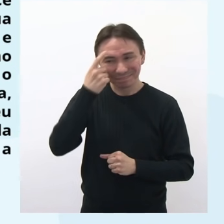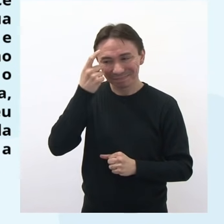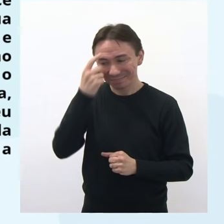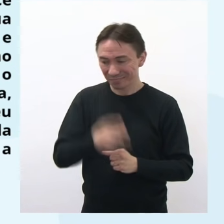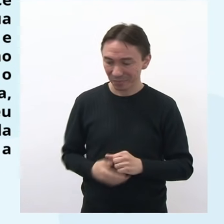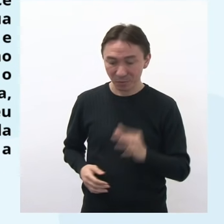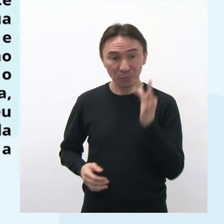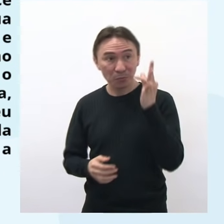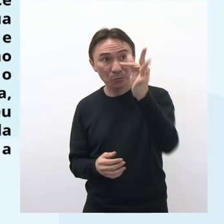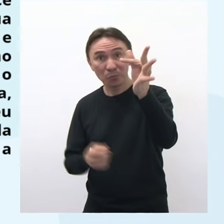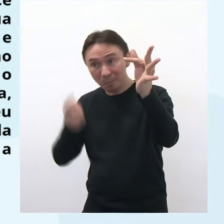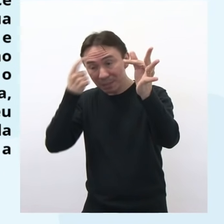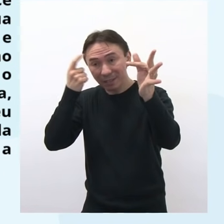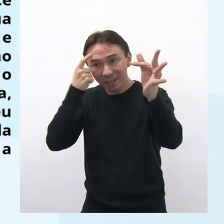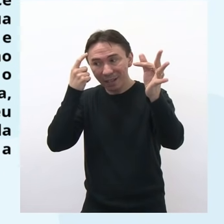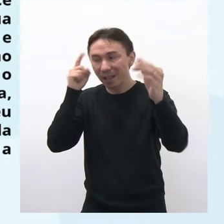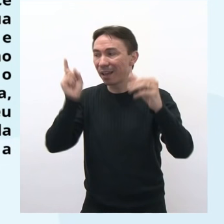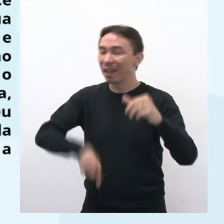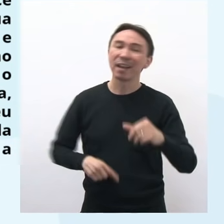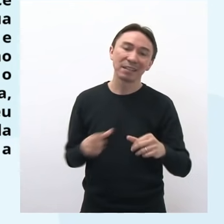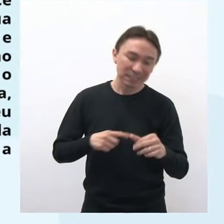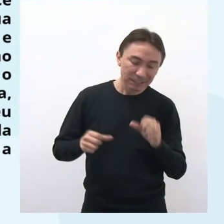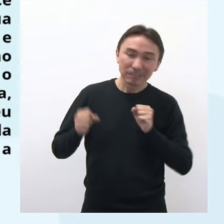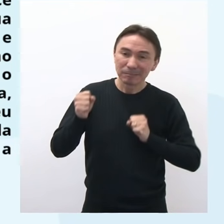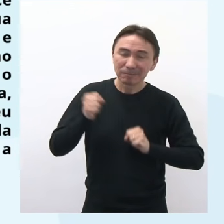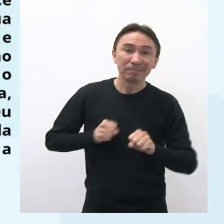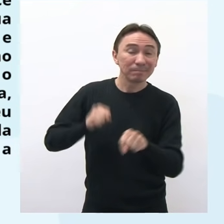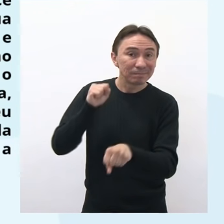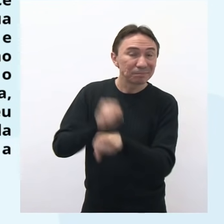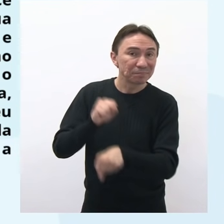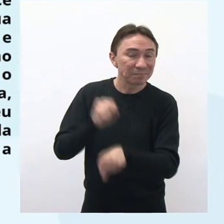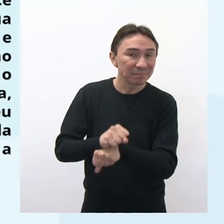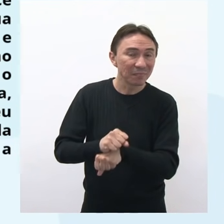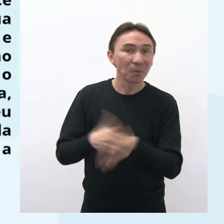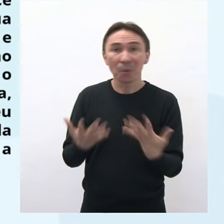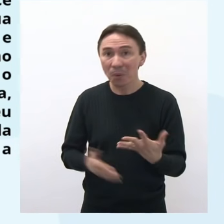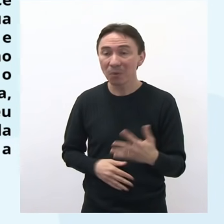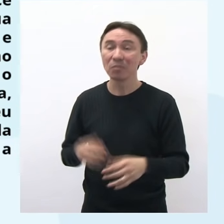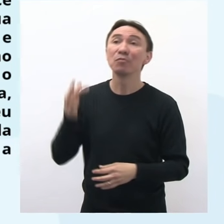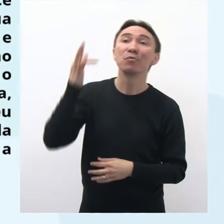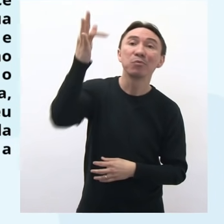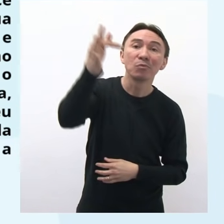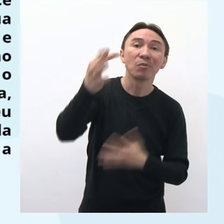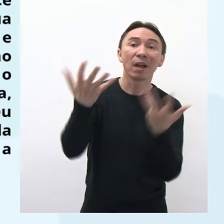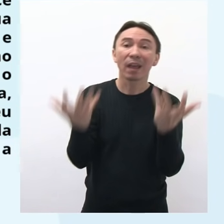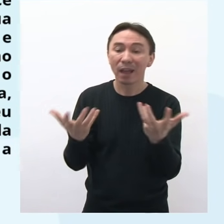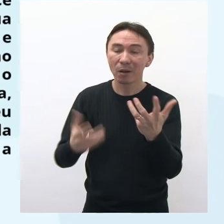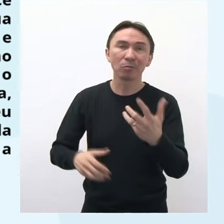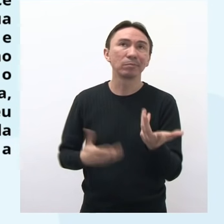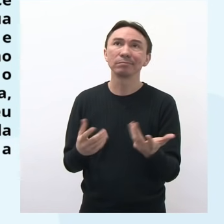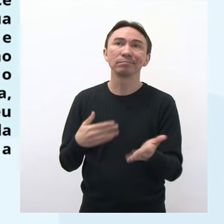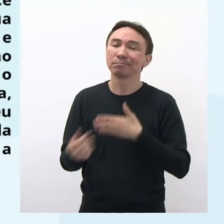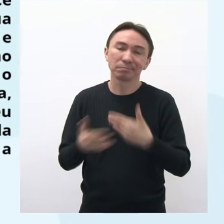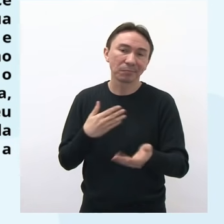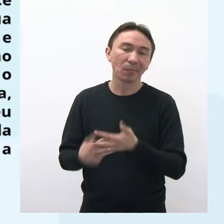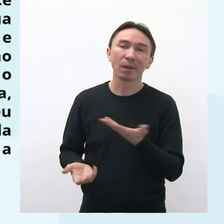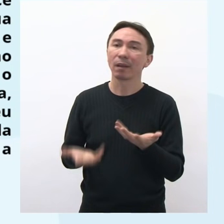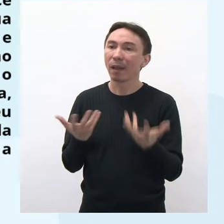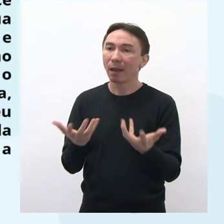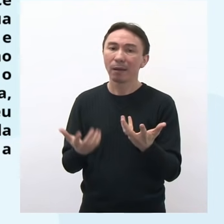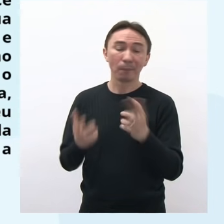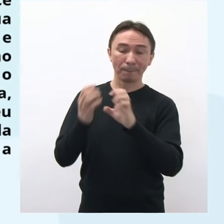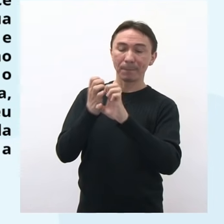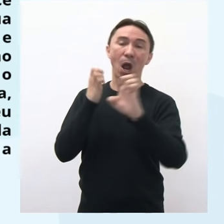se quer ser ou onde se quer estar num certo tempo. Ah, eu quero ser engenheiro. Uhum. Eu